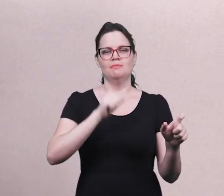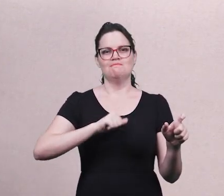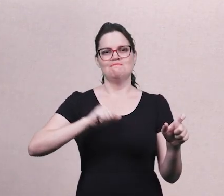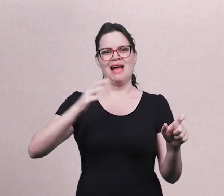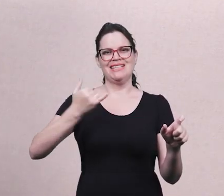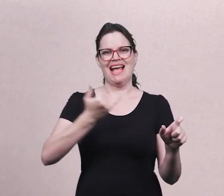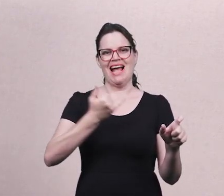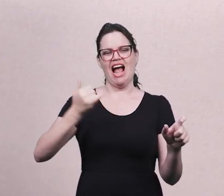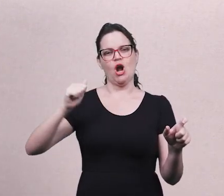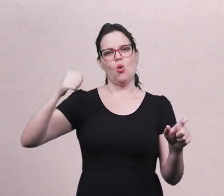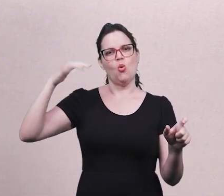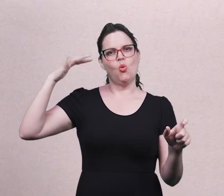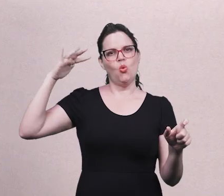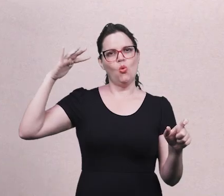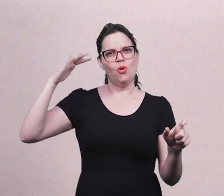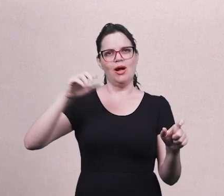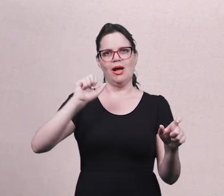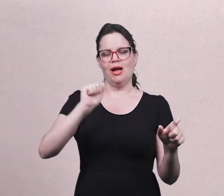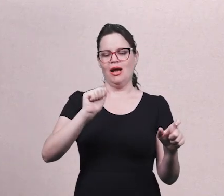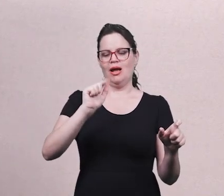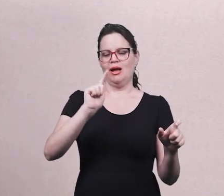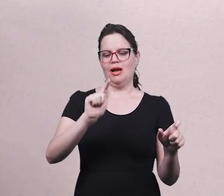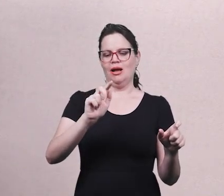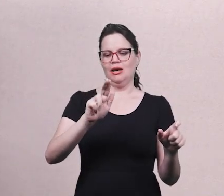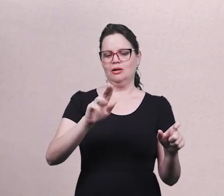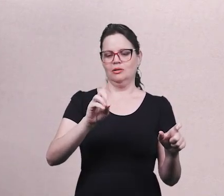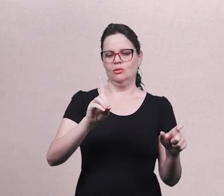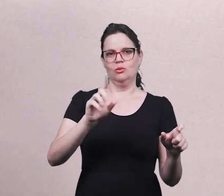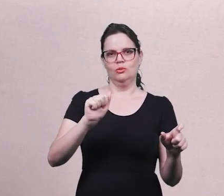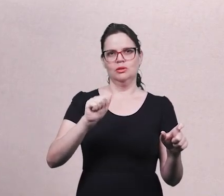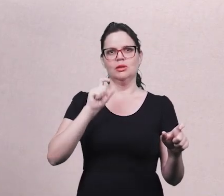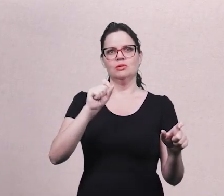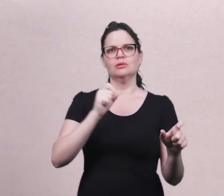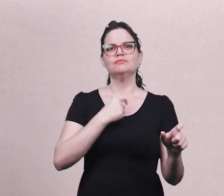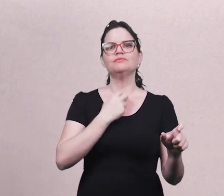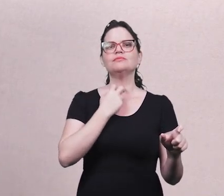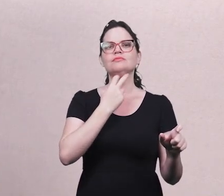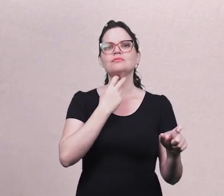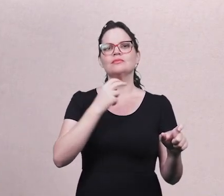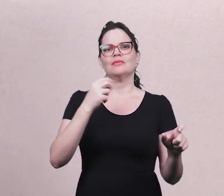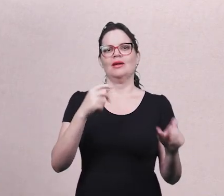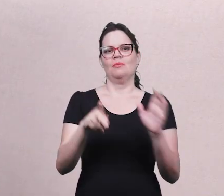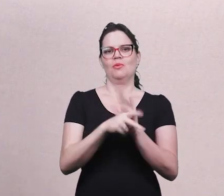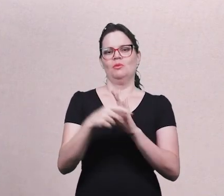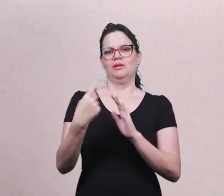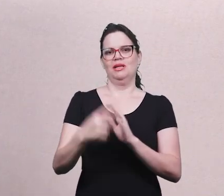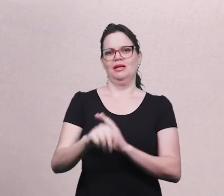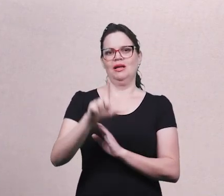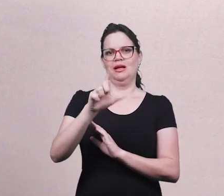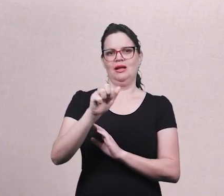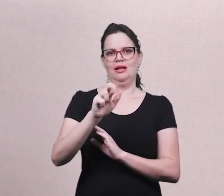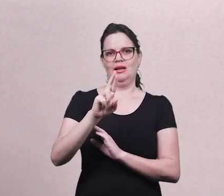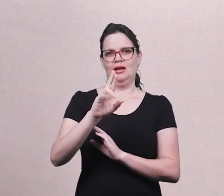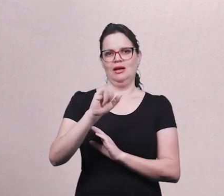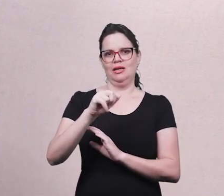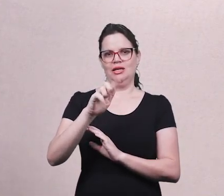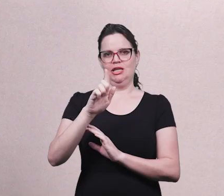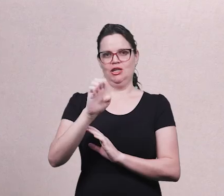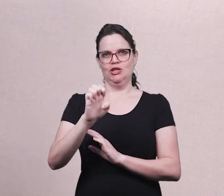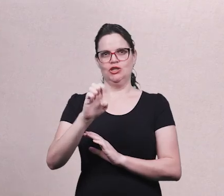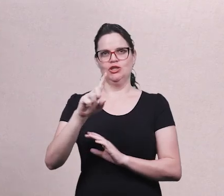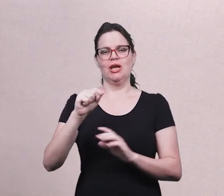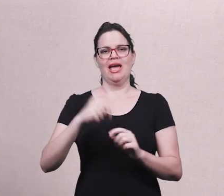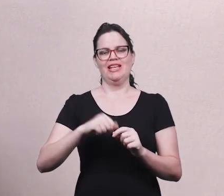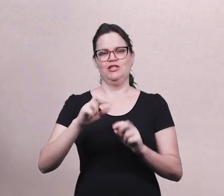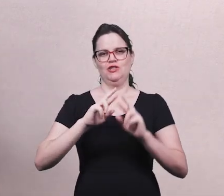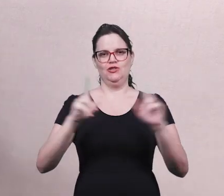falam com a voz mais aguda, provavelmente a morfologia da laringe dela é diferente. Vai ser uma laringe mais